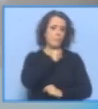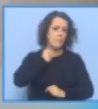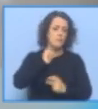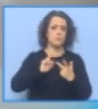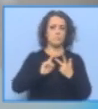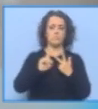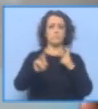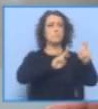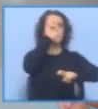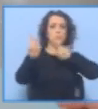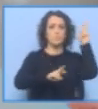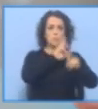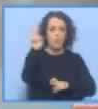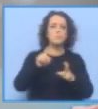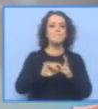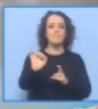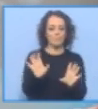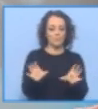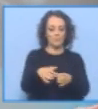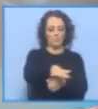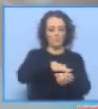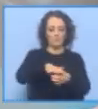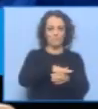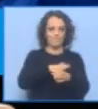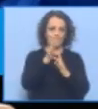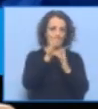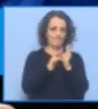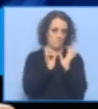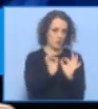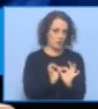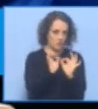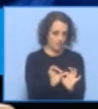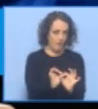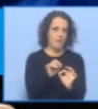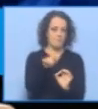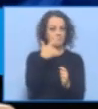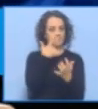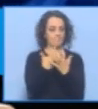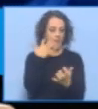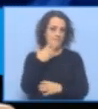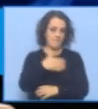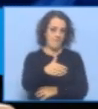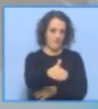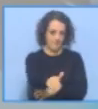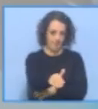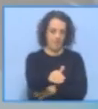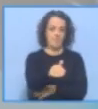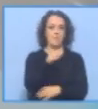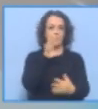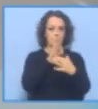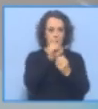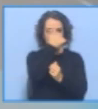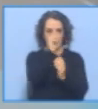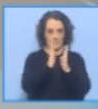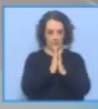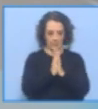missionário, também na sua comunidade cristã se vai assinalar este momento da liturgia. Como é